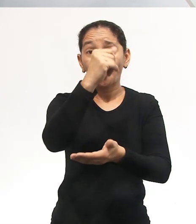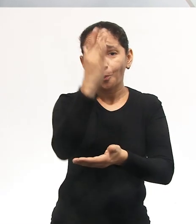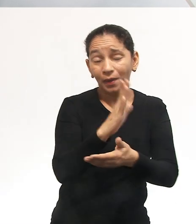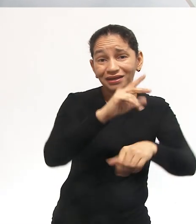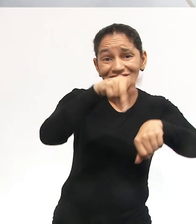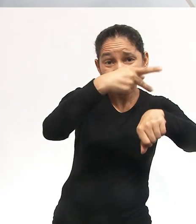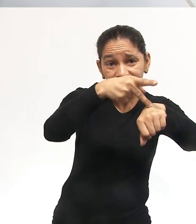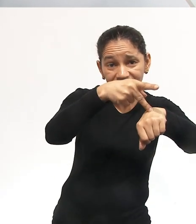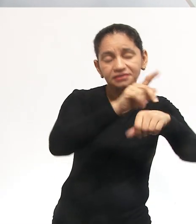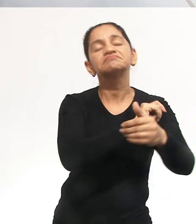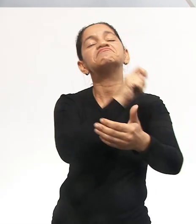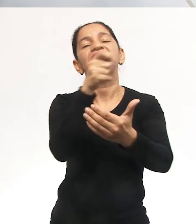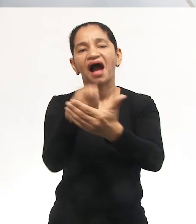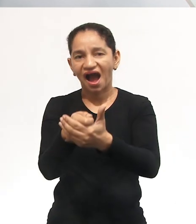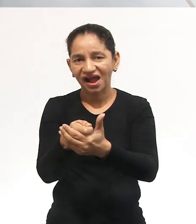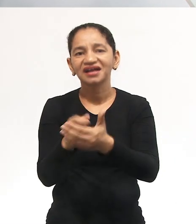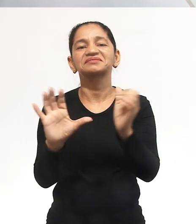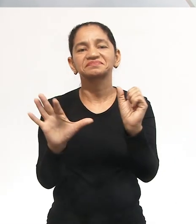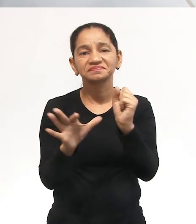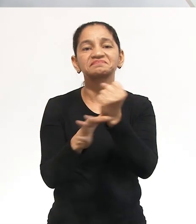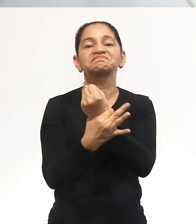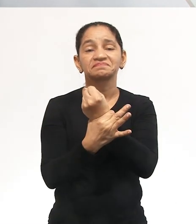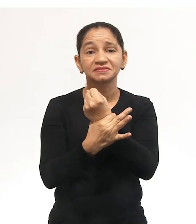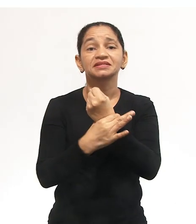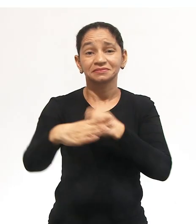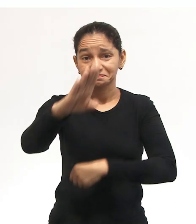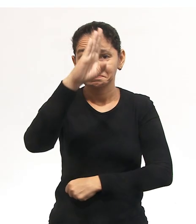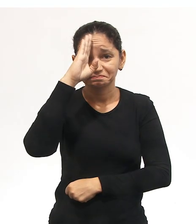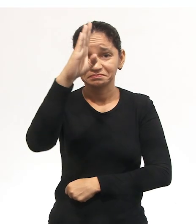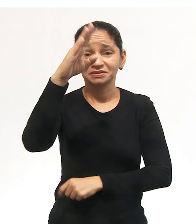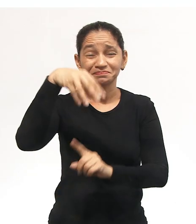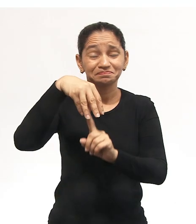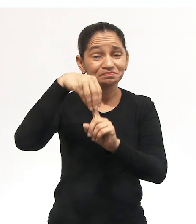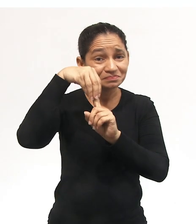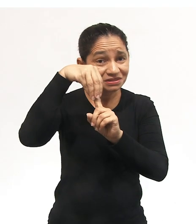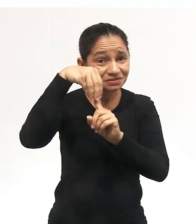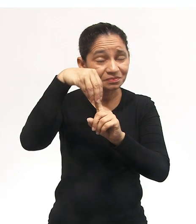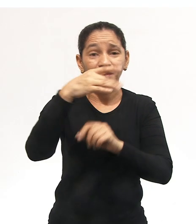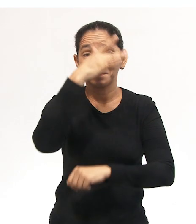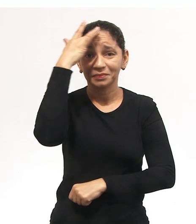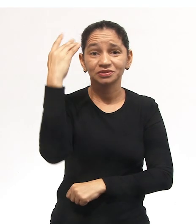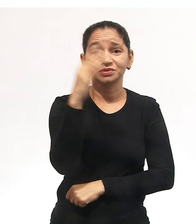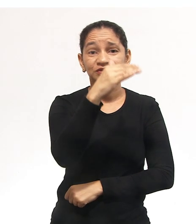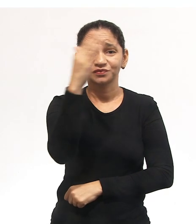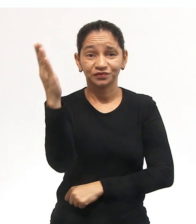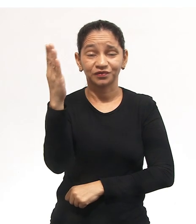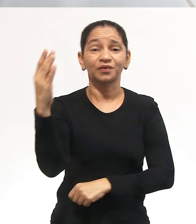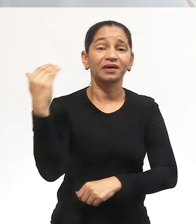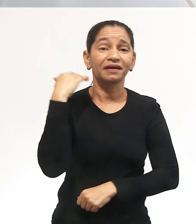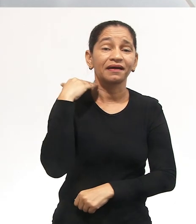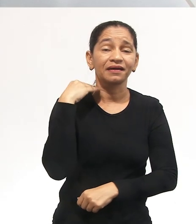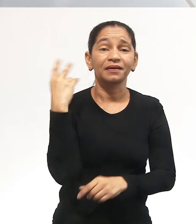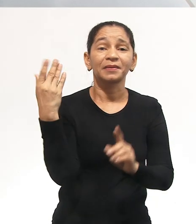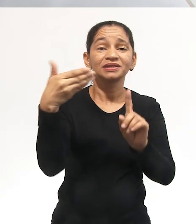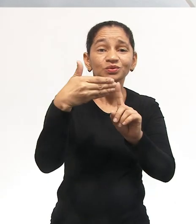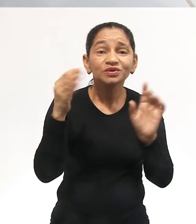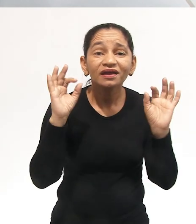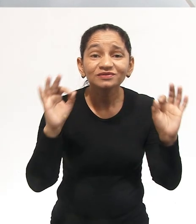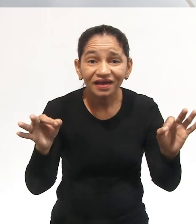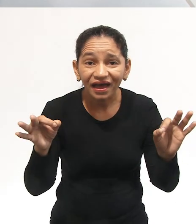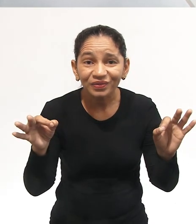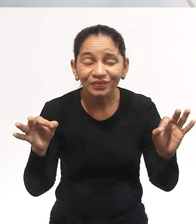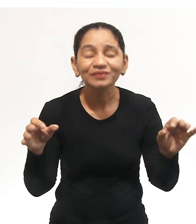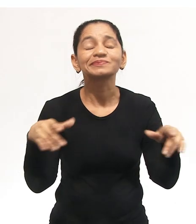àquele determinado ente. Então, isso aqui é um recado muito importante para esses investidores que emprestam dinheiro a entes públicos,